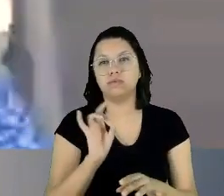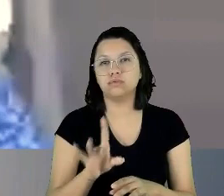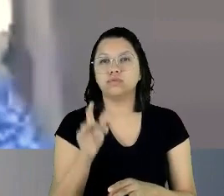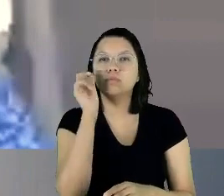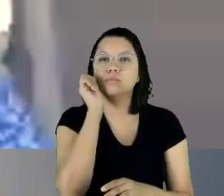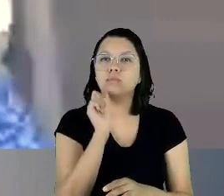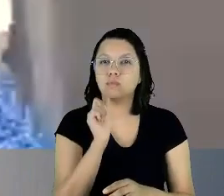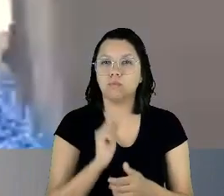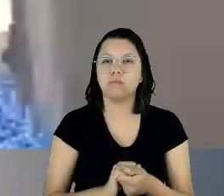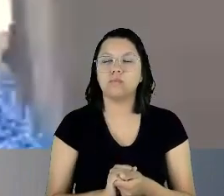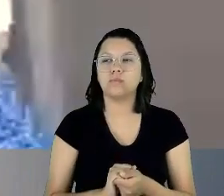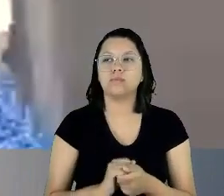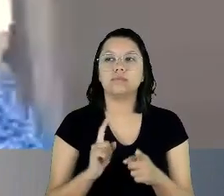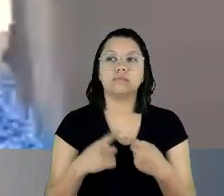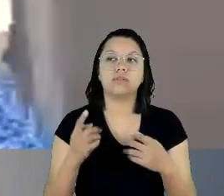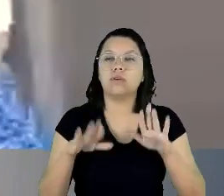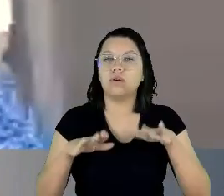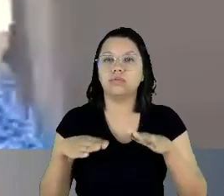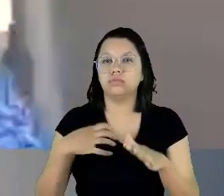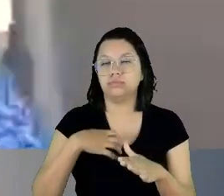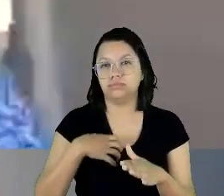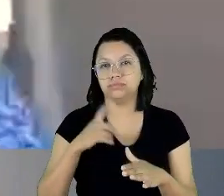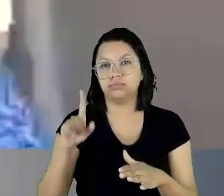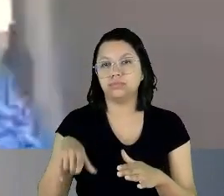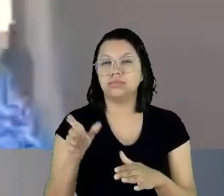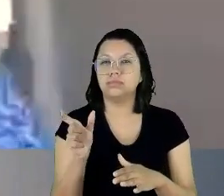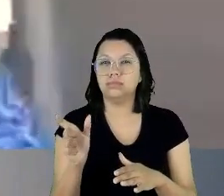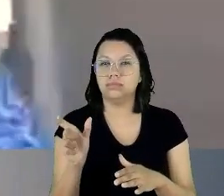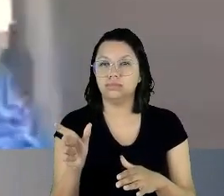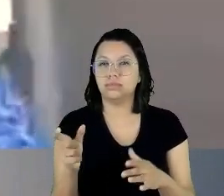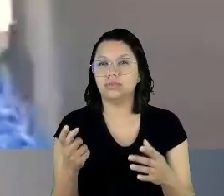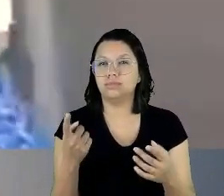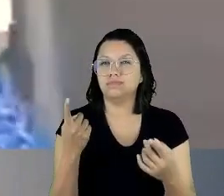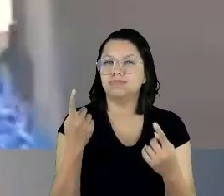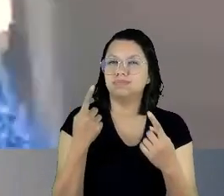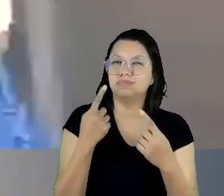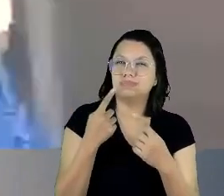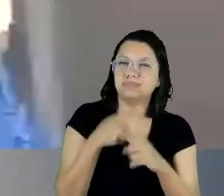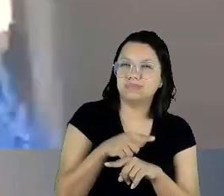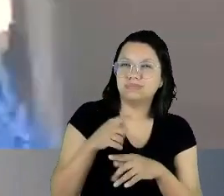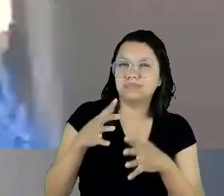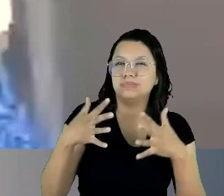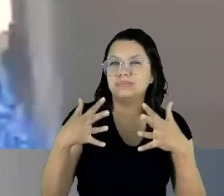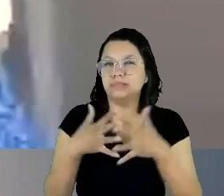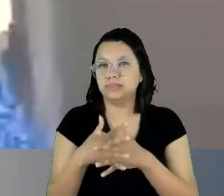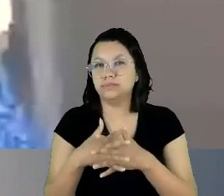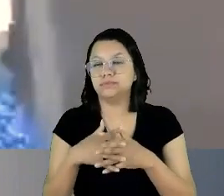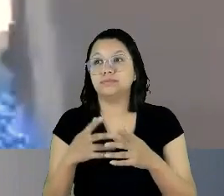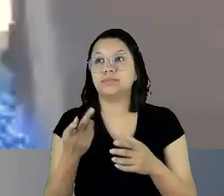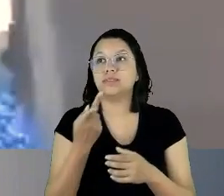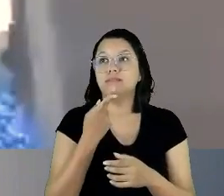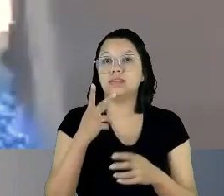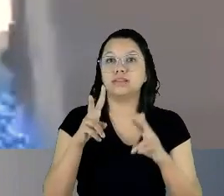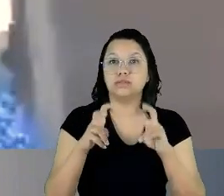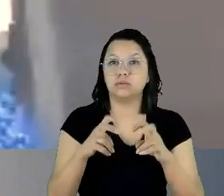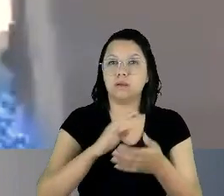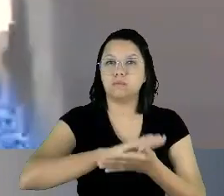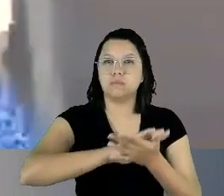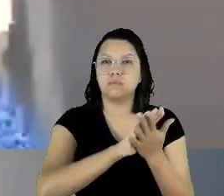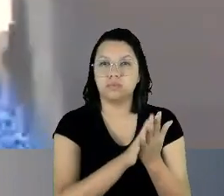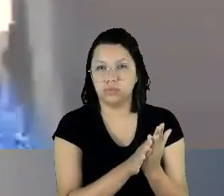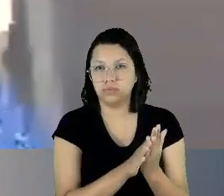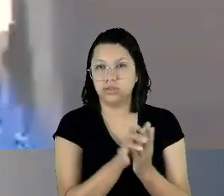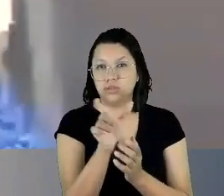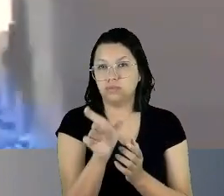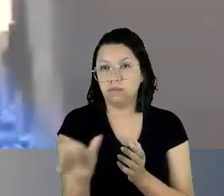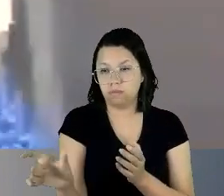de mulheres. De qualquer maneira, mesmo sendo um termo controverso, que remete a um